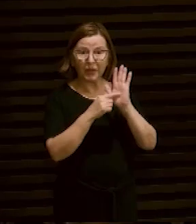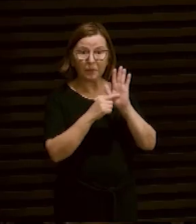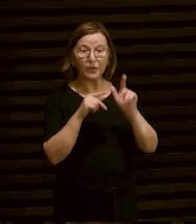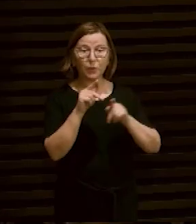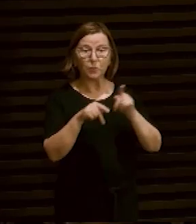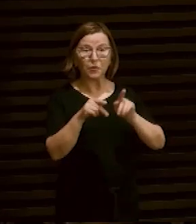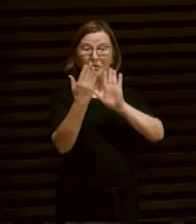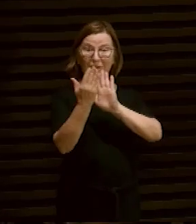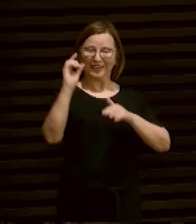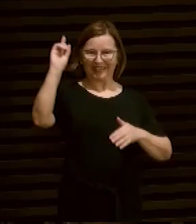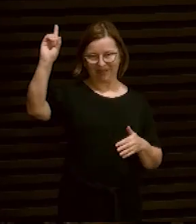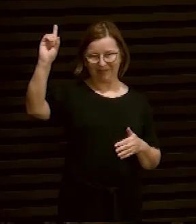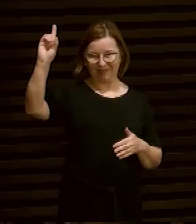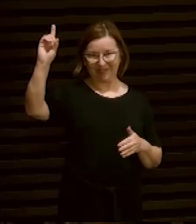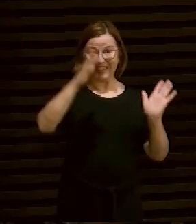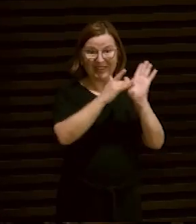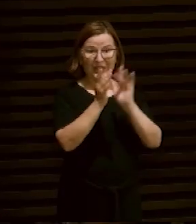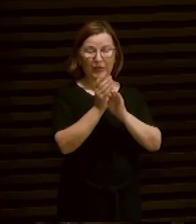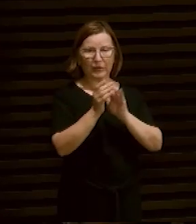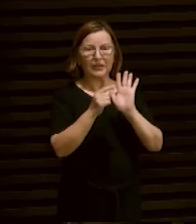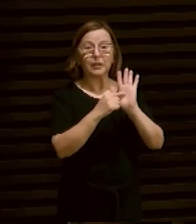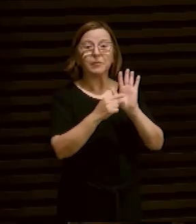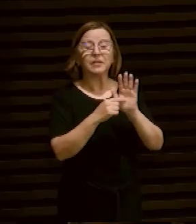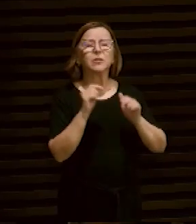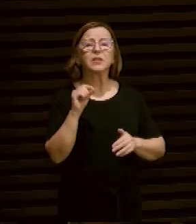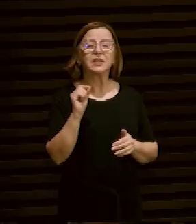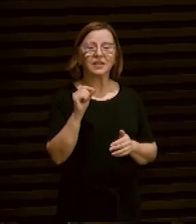povo diante de Deus. E Jesus representa o quê?